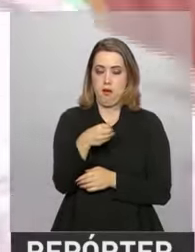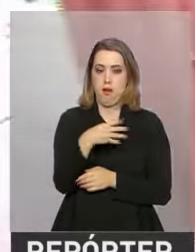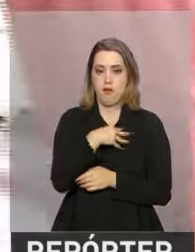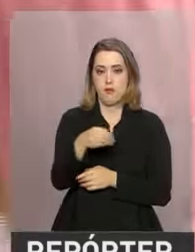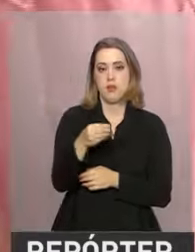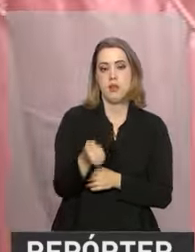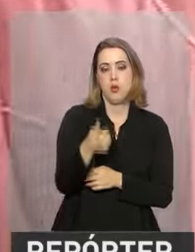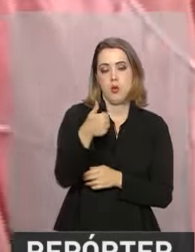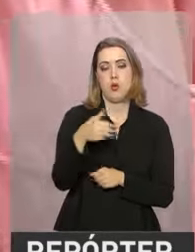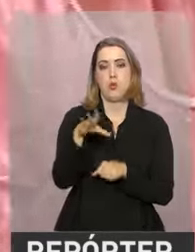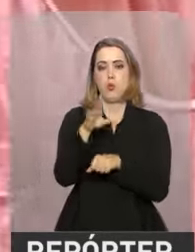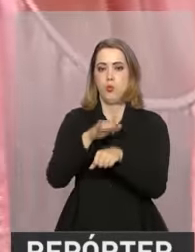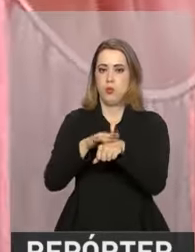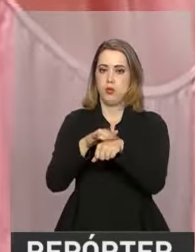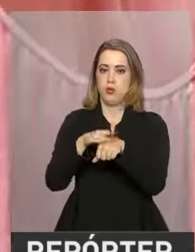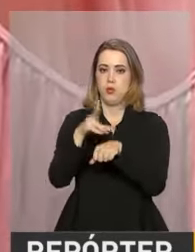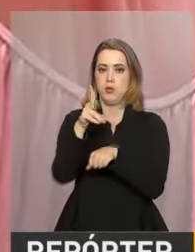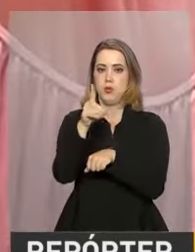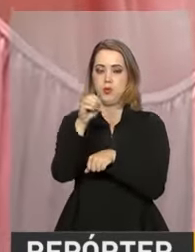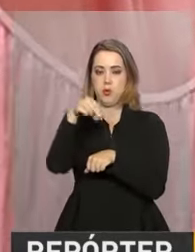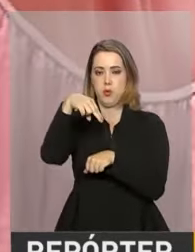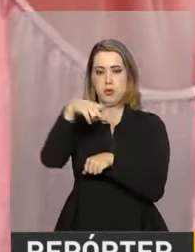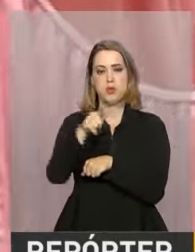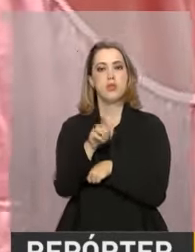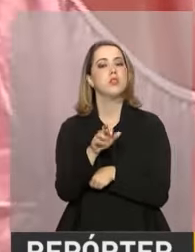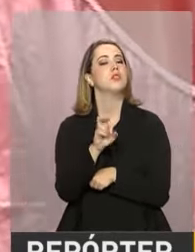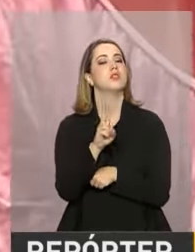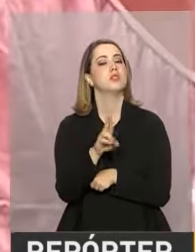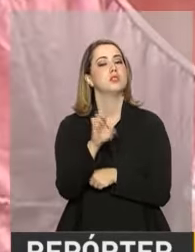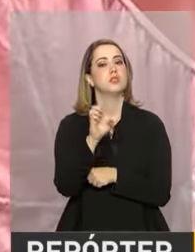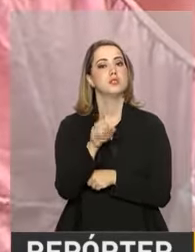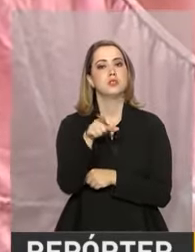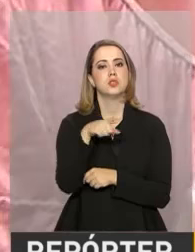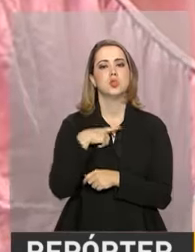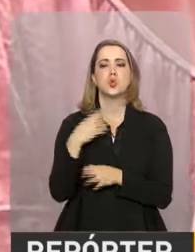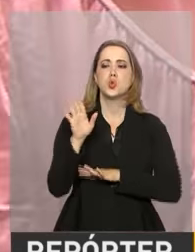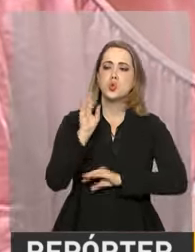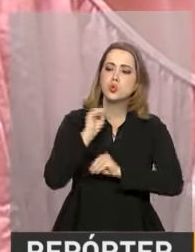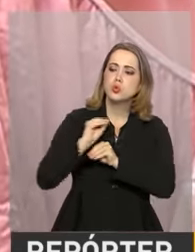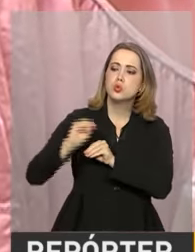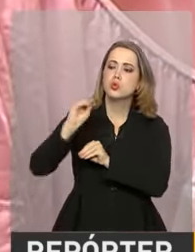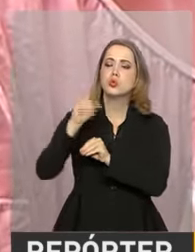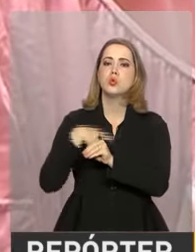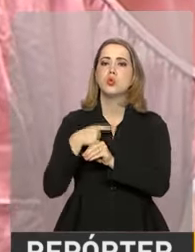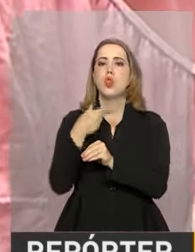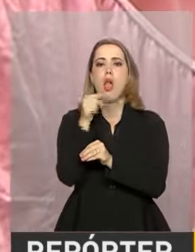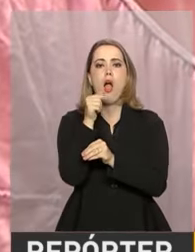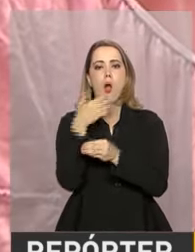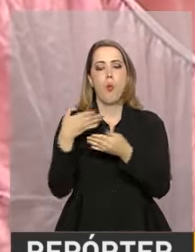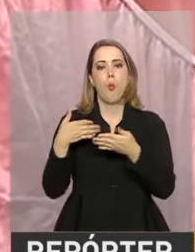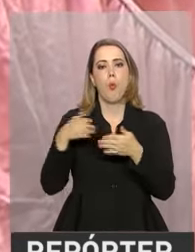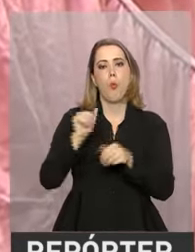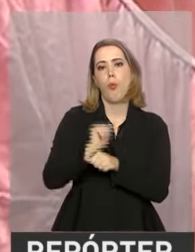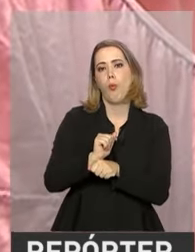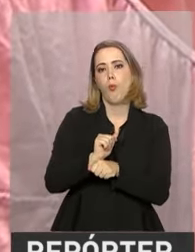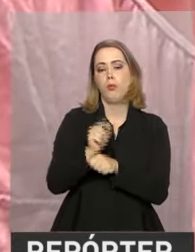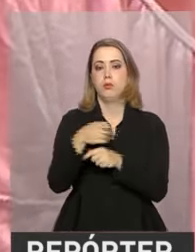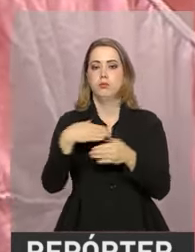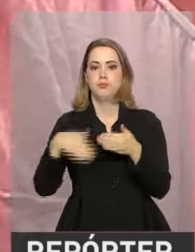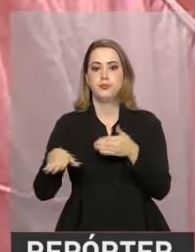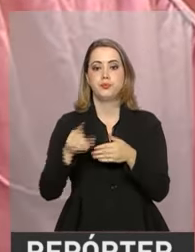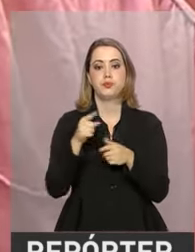teve ah a gente tem cuidado não tem pratinho embaixo dos vasos né para el não ter perigo de acontecer esses problema